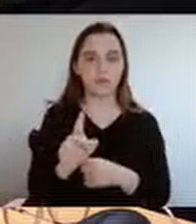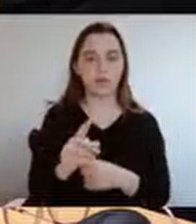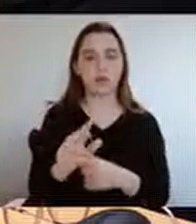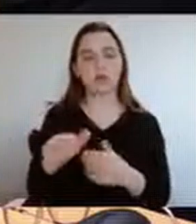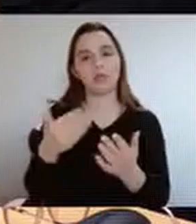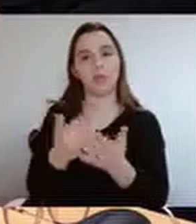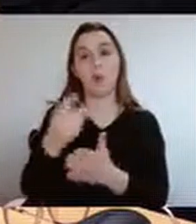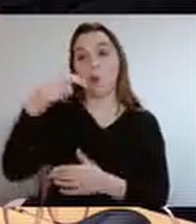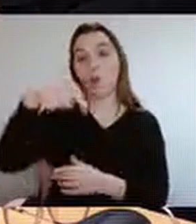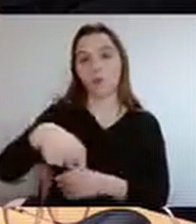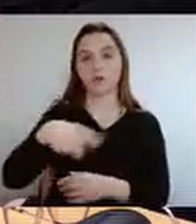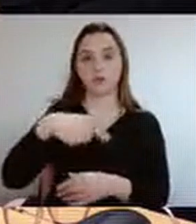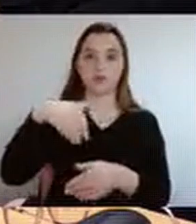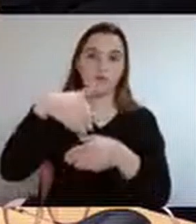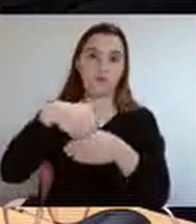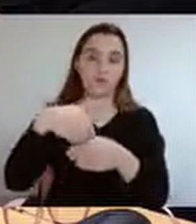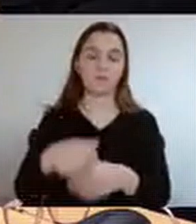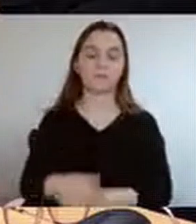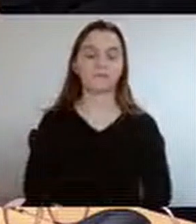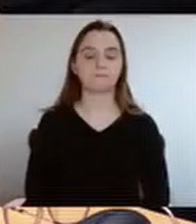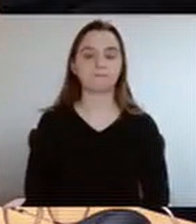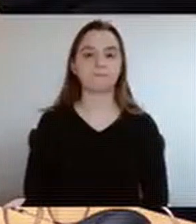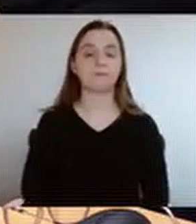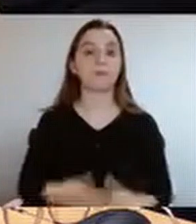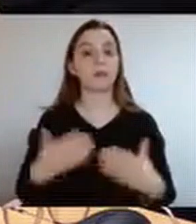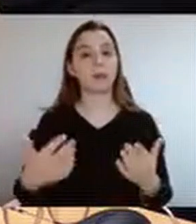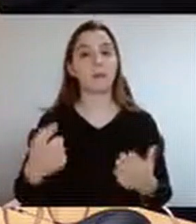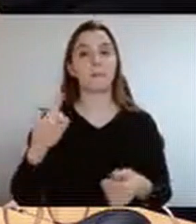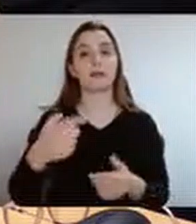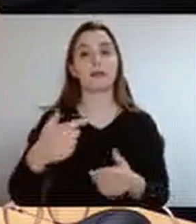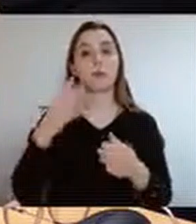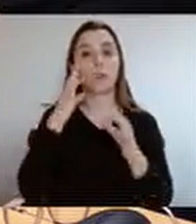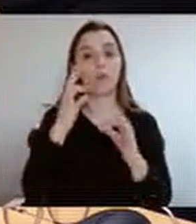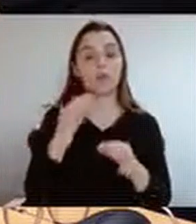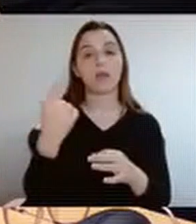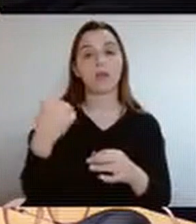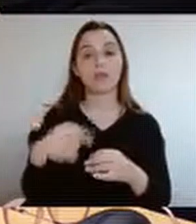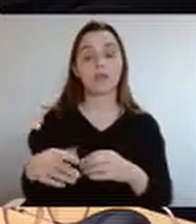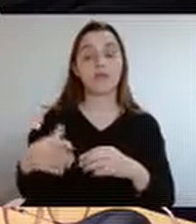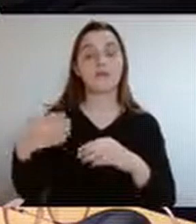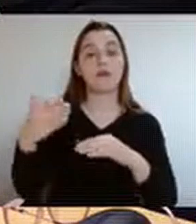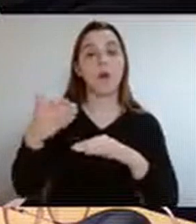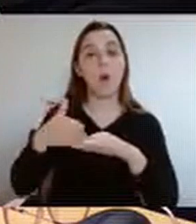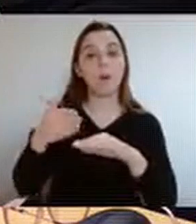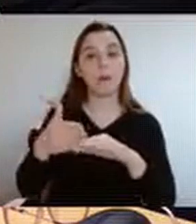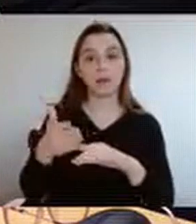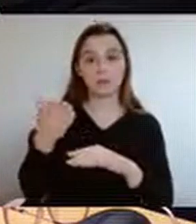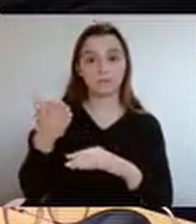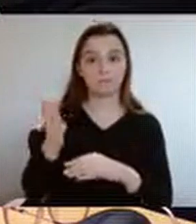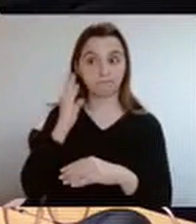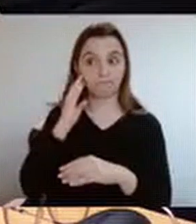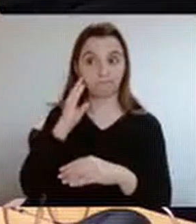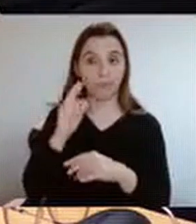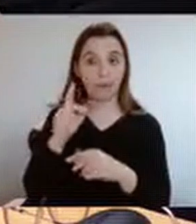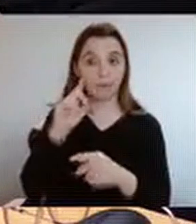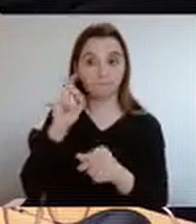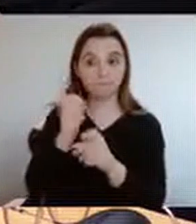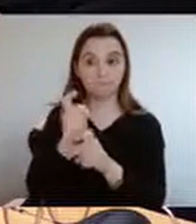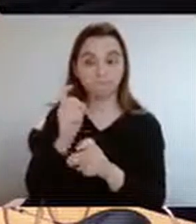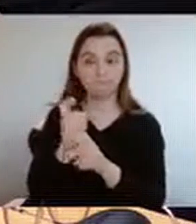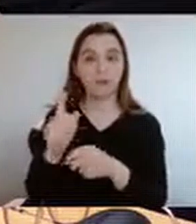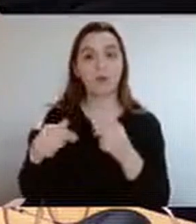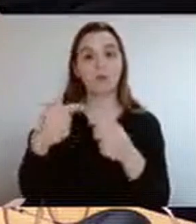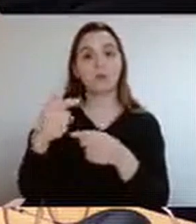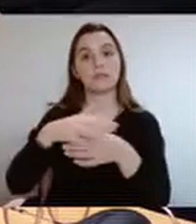esta proposta. E, portanto, há que ter cuidado e vigiar obras em curso, de forma a que não ocorram situações como estas, que depois precisam de ser corrigidas,